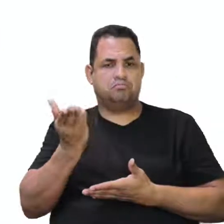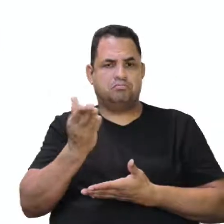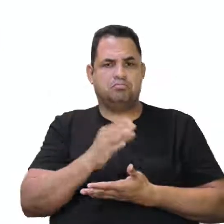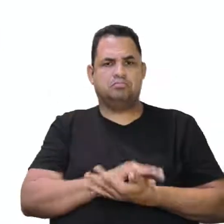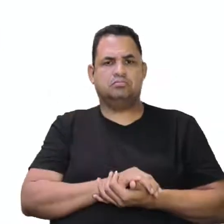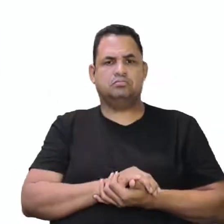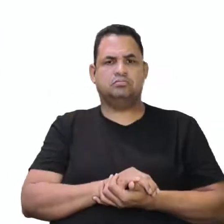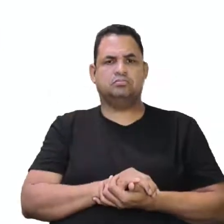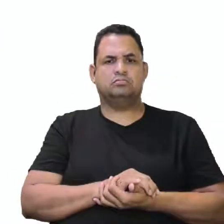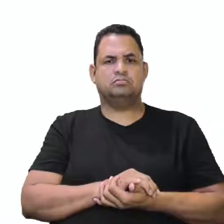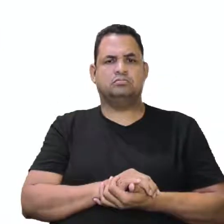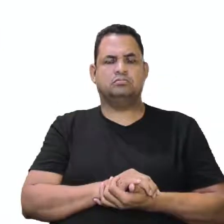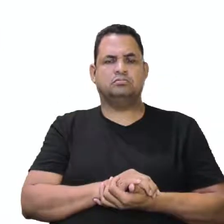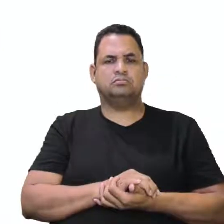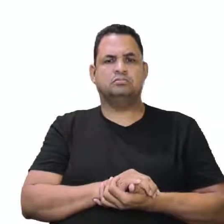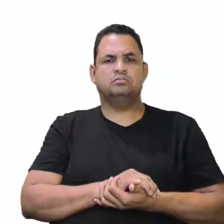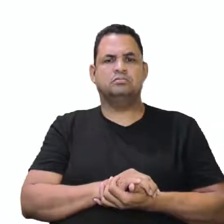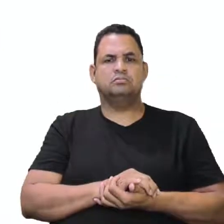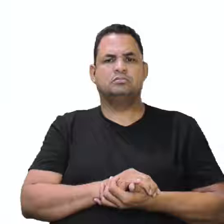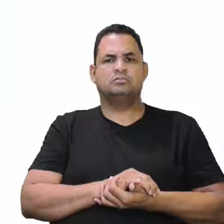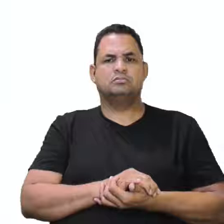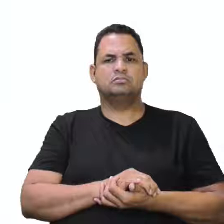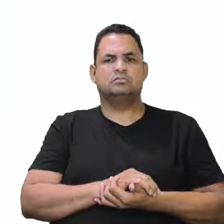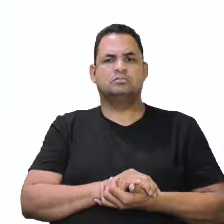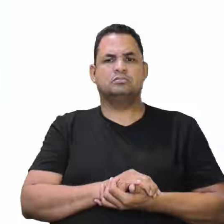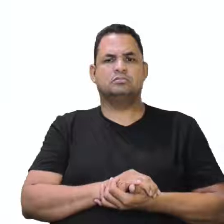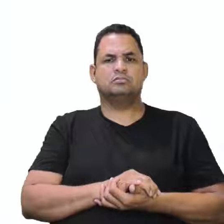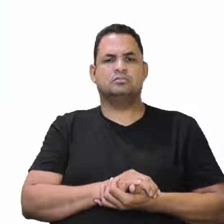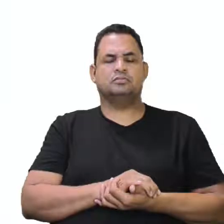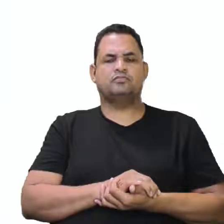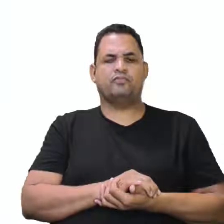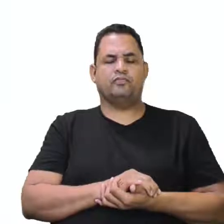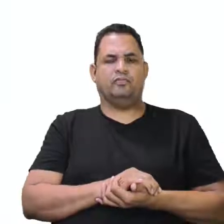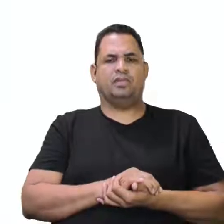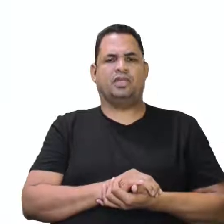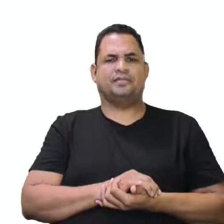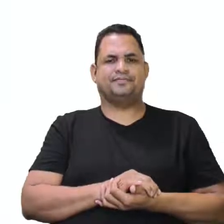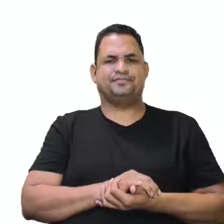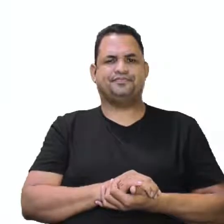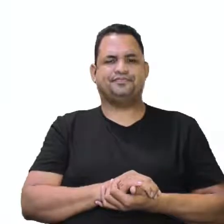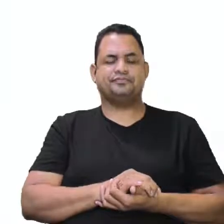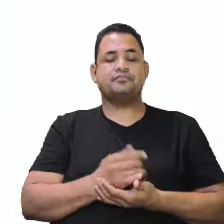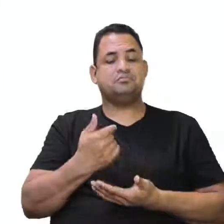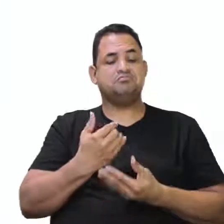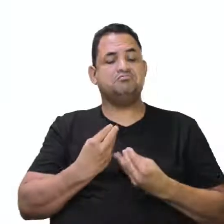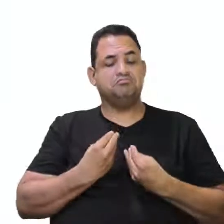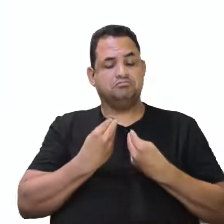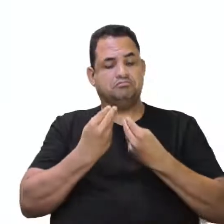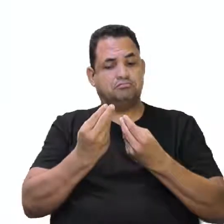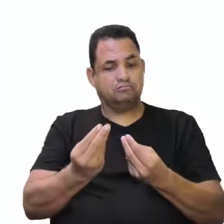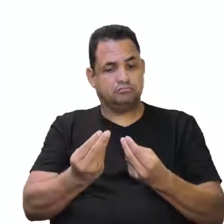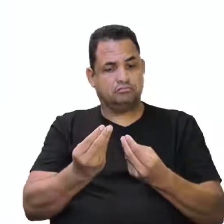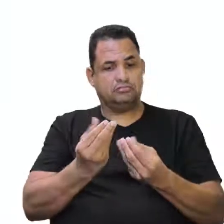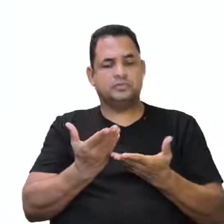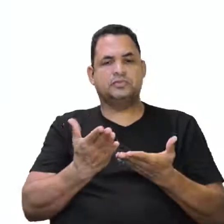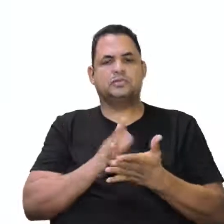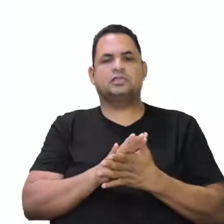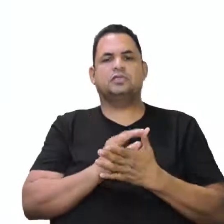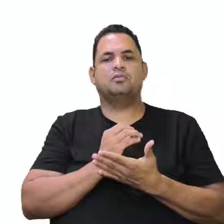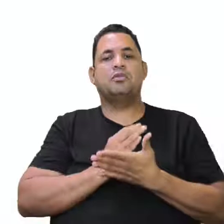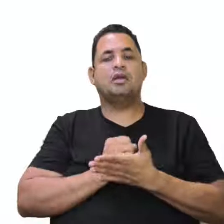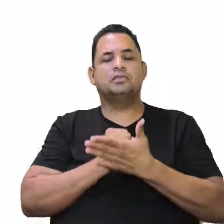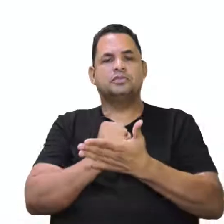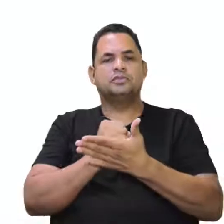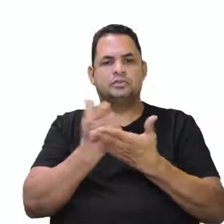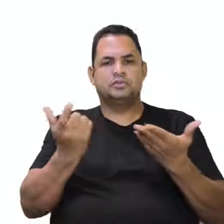você. Would you like somebody to help you? Eu estou aqui oferecendo o quê? Oferecendo uma ajuda. Eu